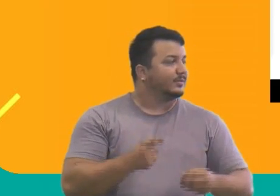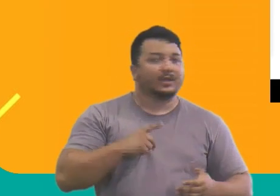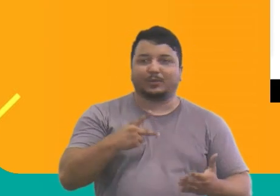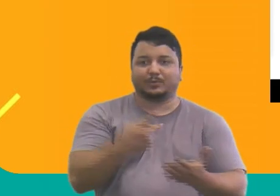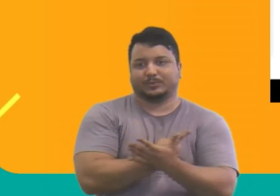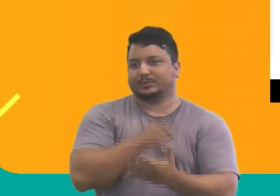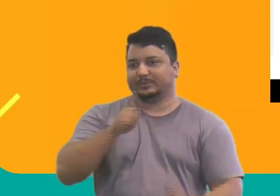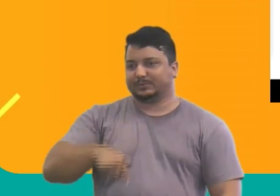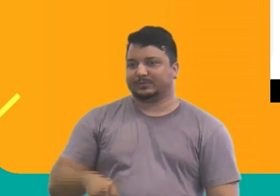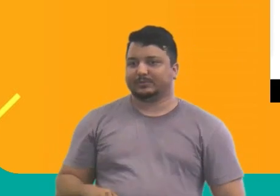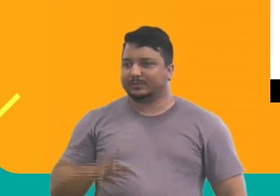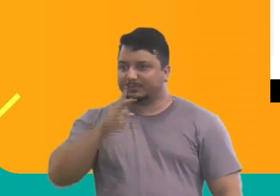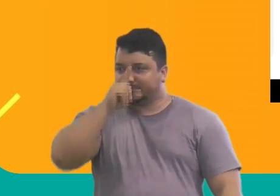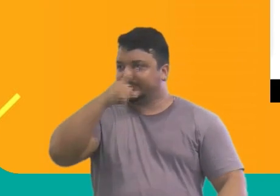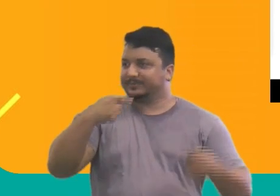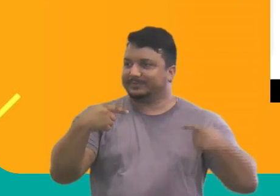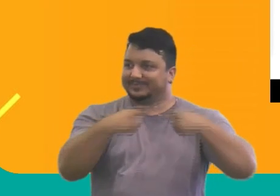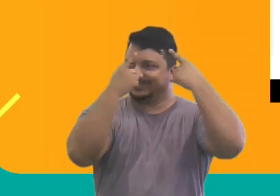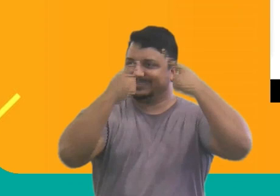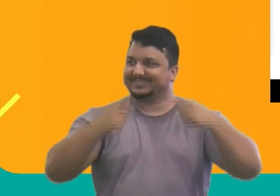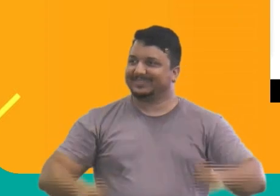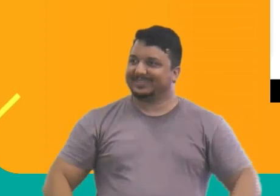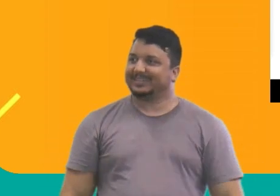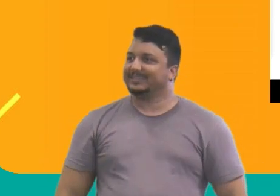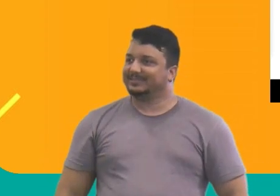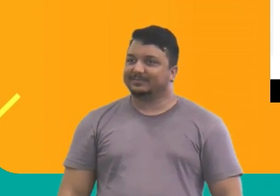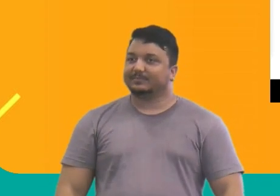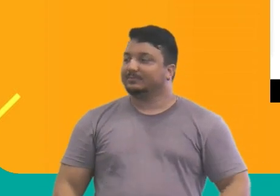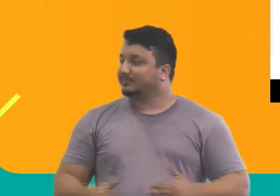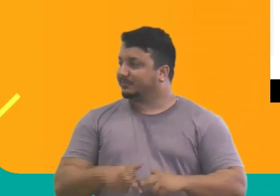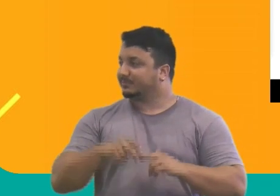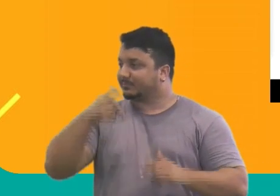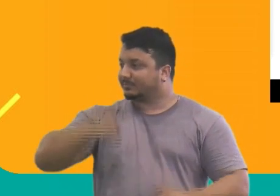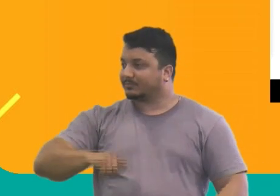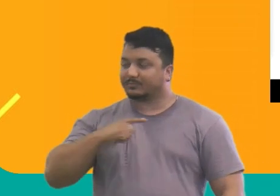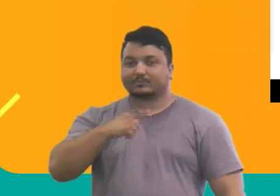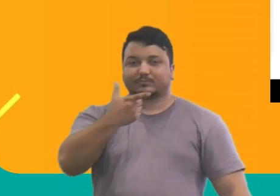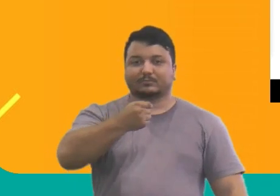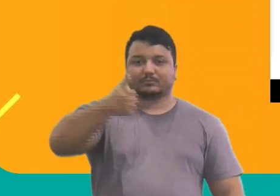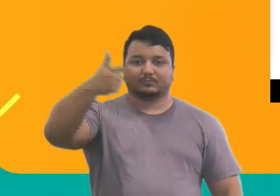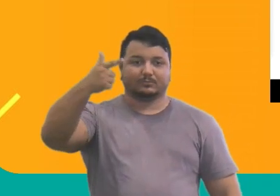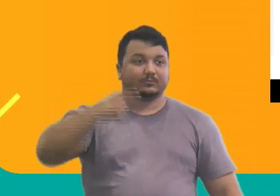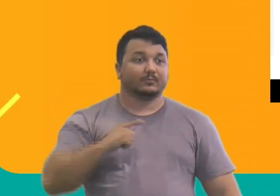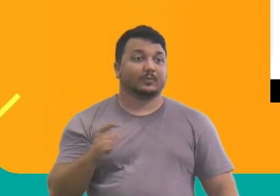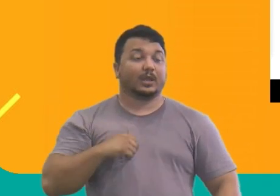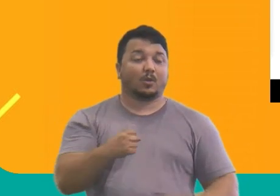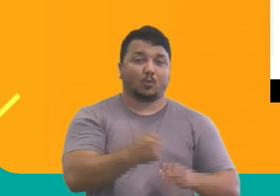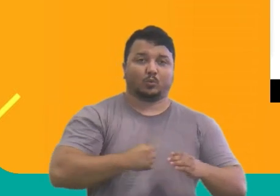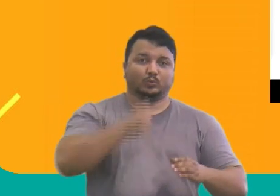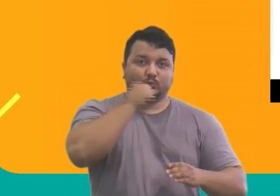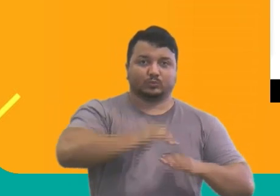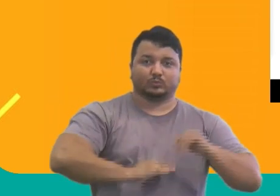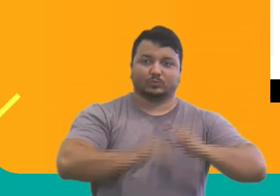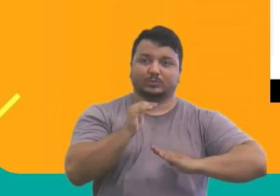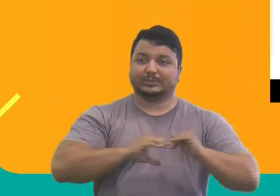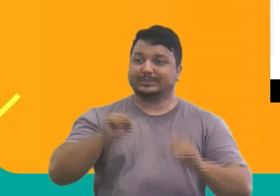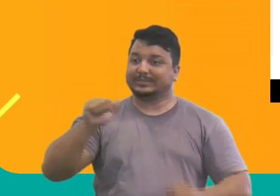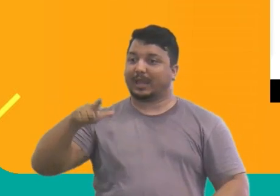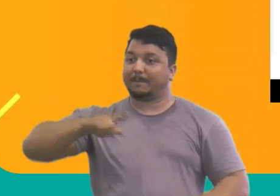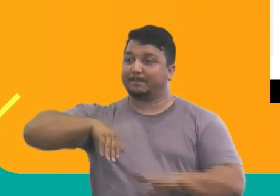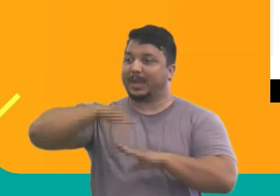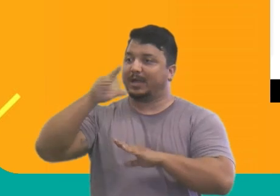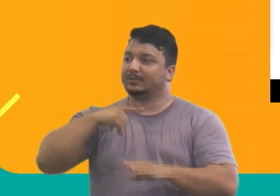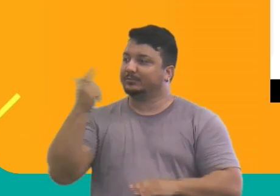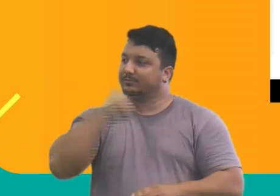Acontece, coincidências acontecem. E aí a gente vem para mais uma do Enem 2012. Uma cozinheira colocou um sal a mais no feijão